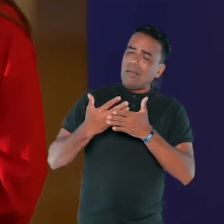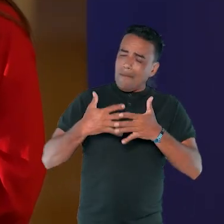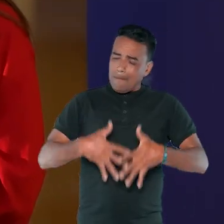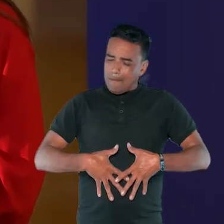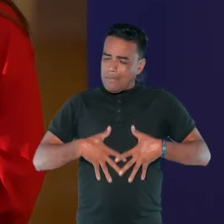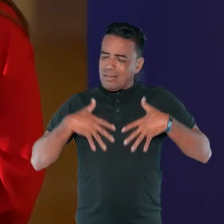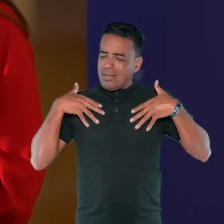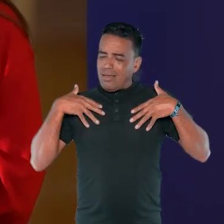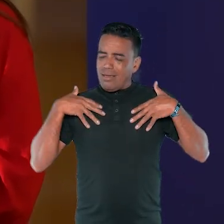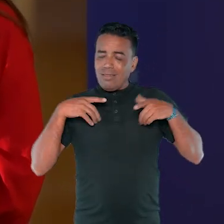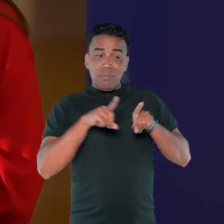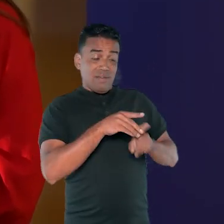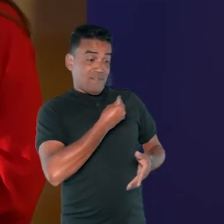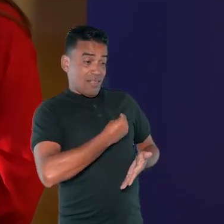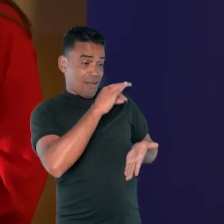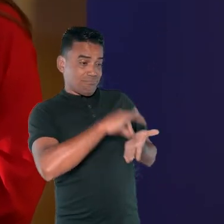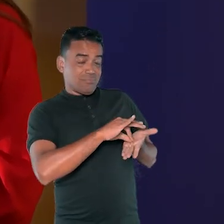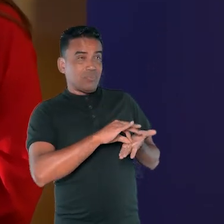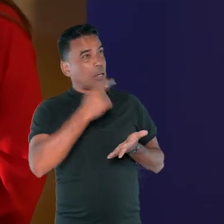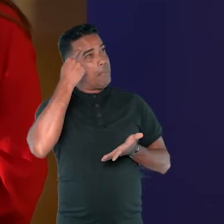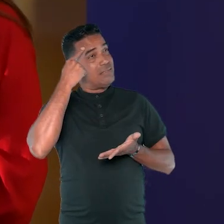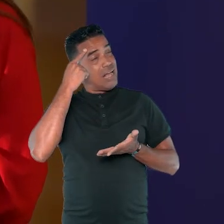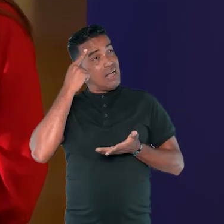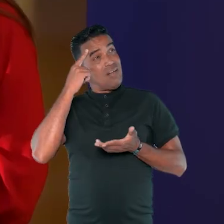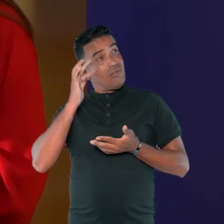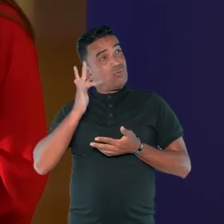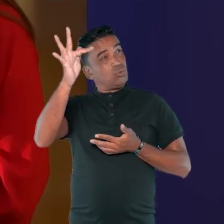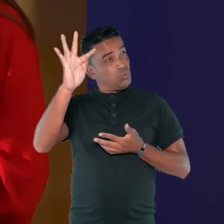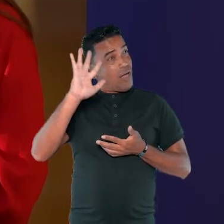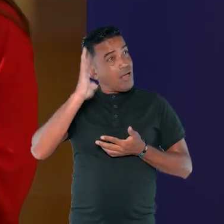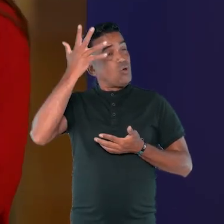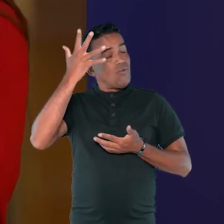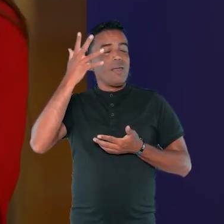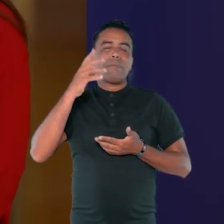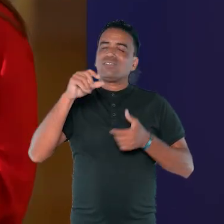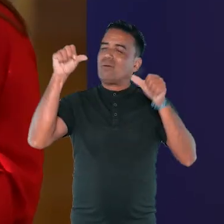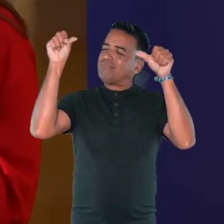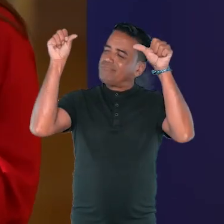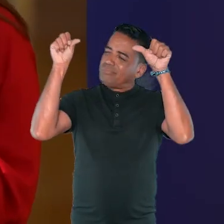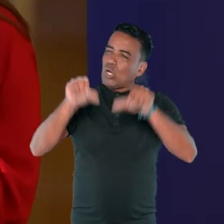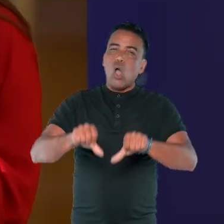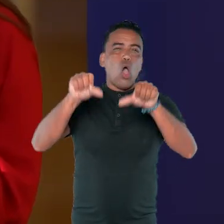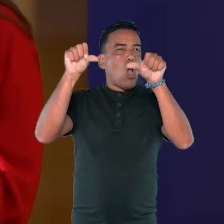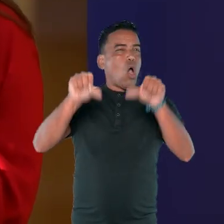da realidade, que eu pensava com o tempo resolver, mas só agrava com a